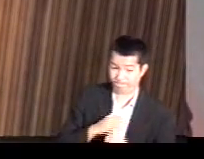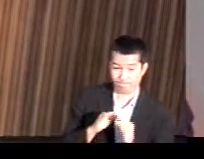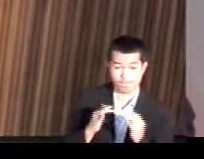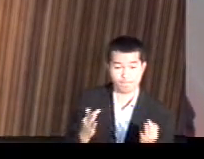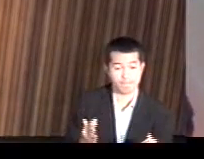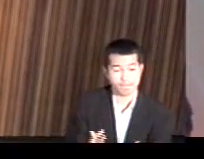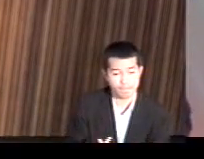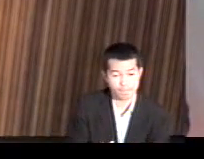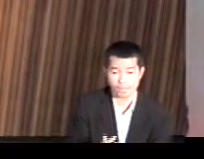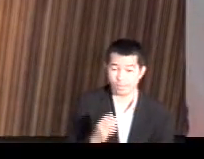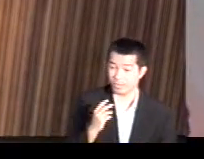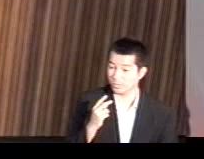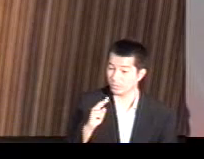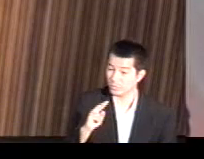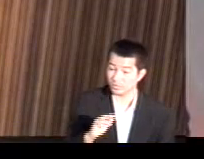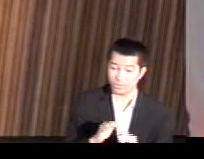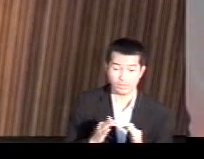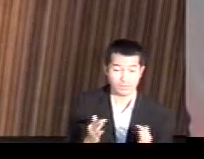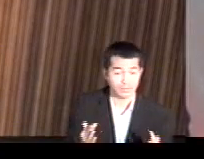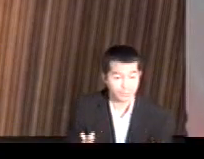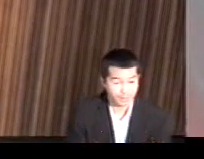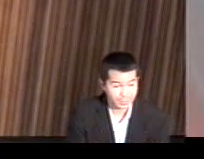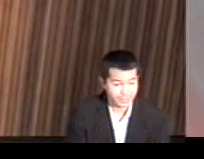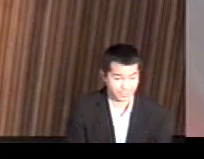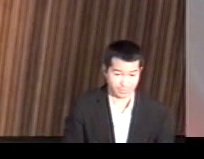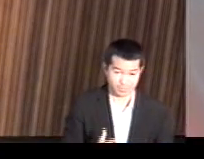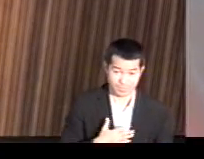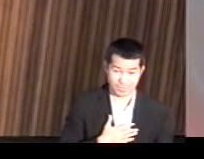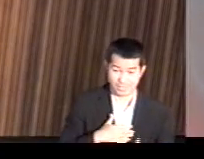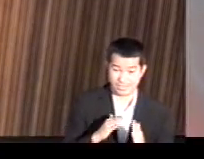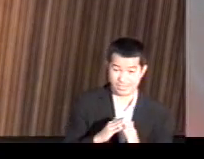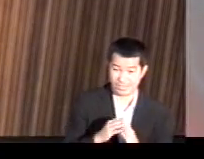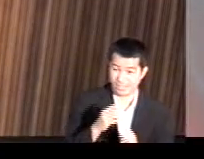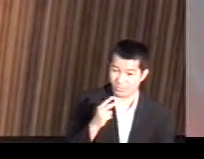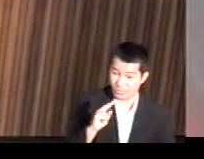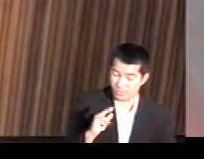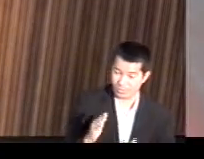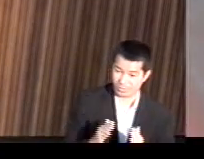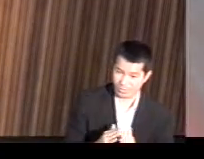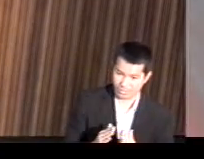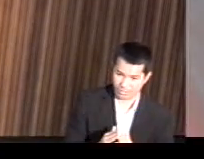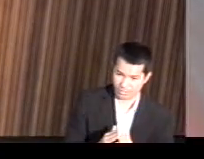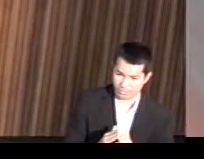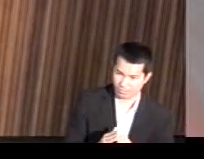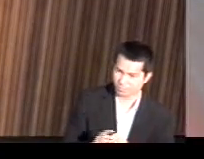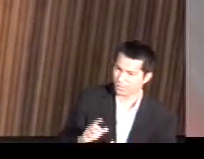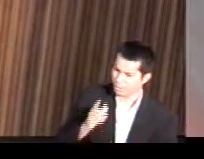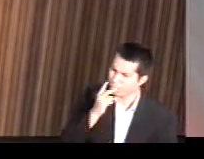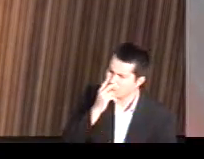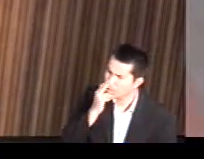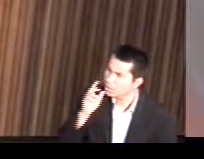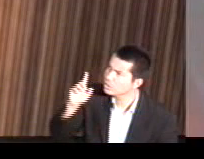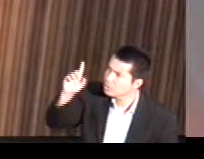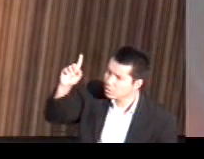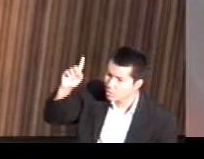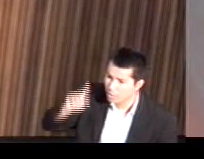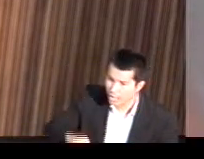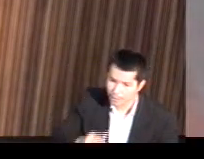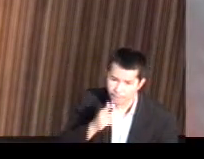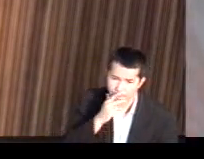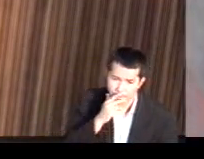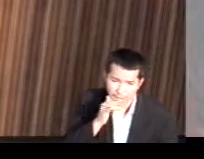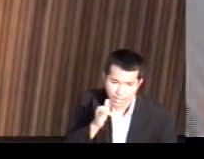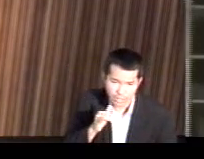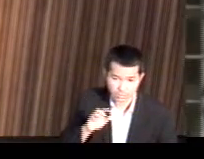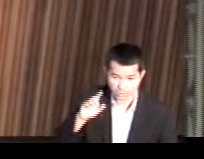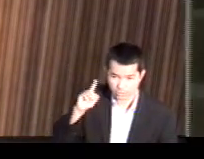Bíblia diz que ele vai disciplinar, porque ele disciplina aqueles a quem ele ama. Nessa manhã eu vim